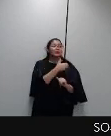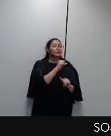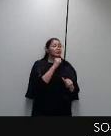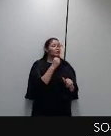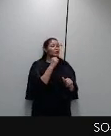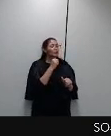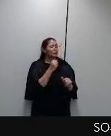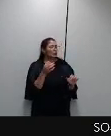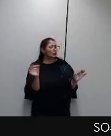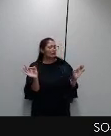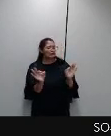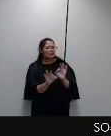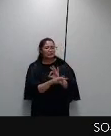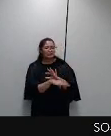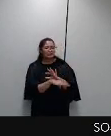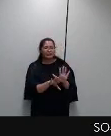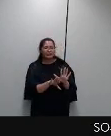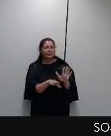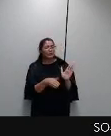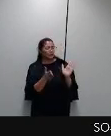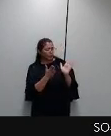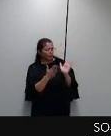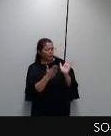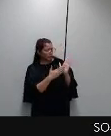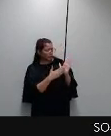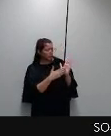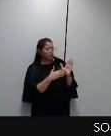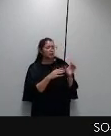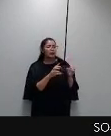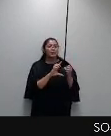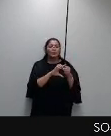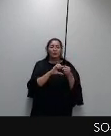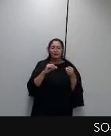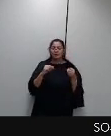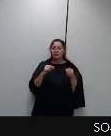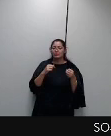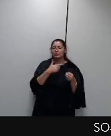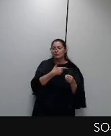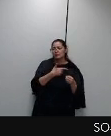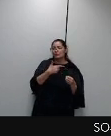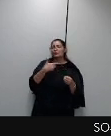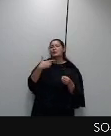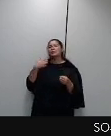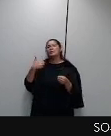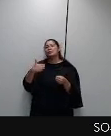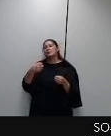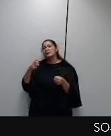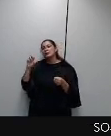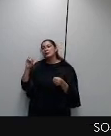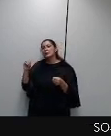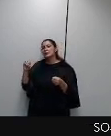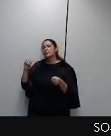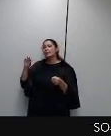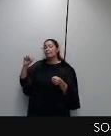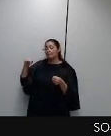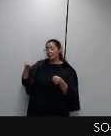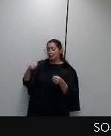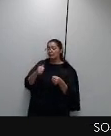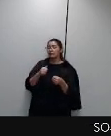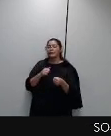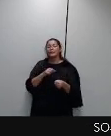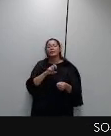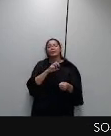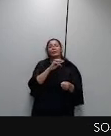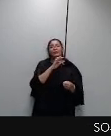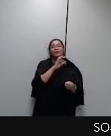suspensa a sessão nos termos do disposto no artigo 150 parágrafo único do regimento interno do STJ eu terminando pelo seu